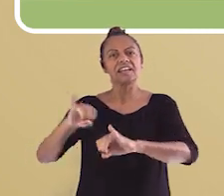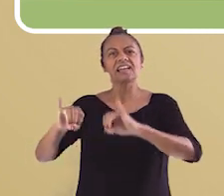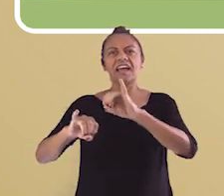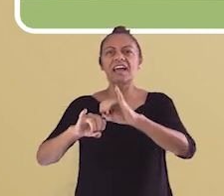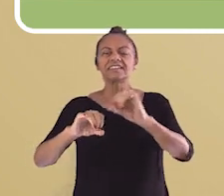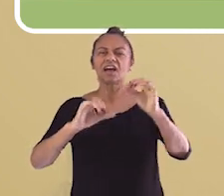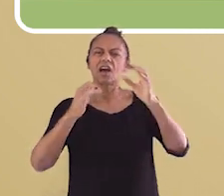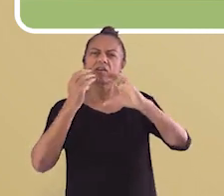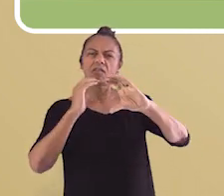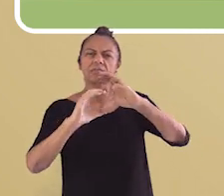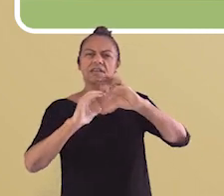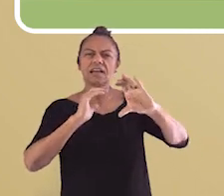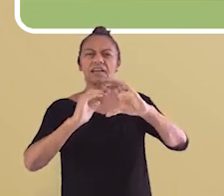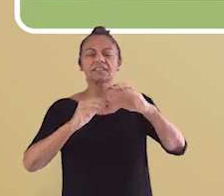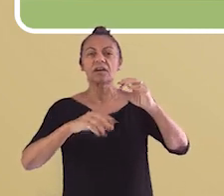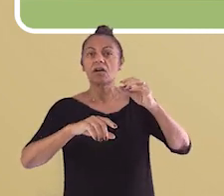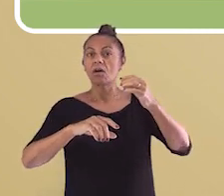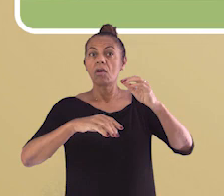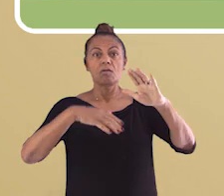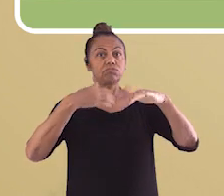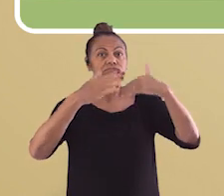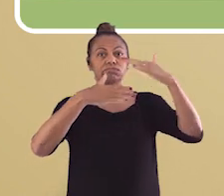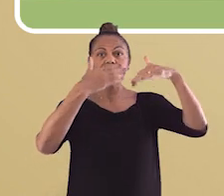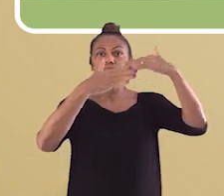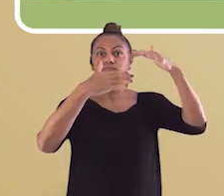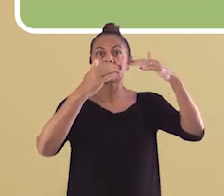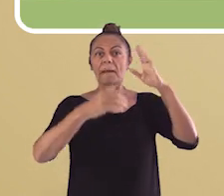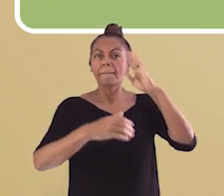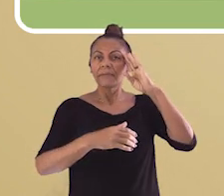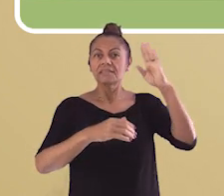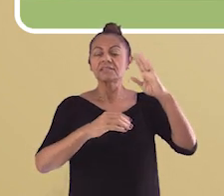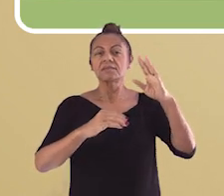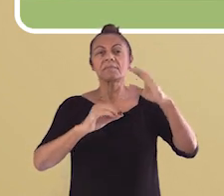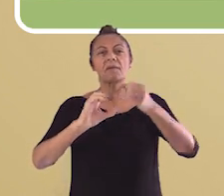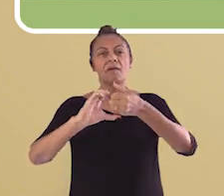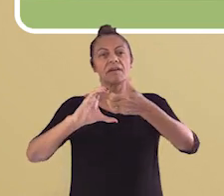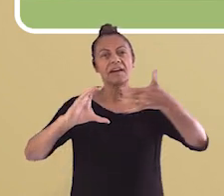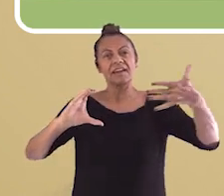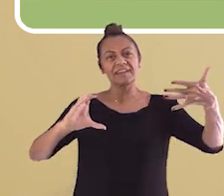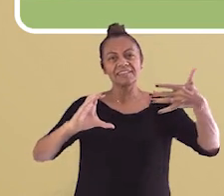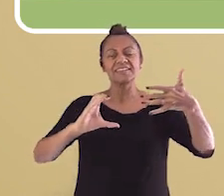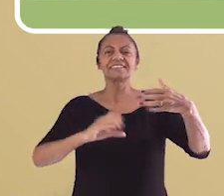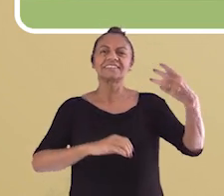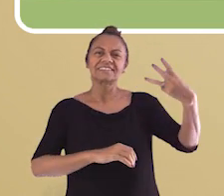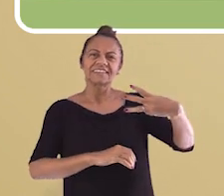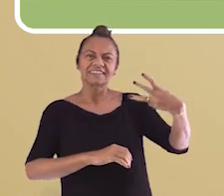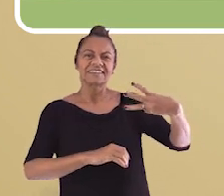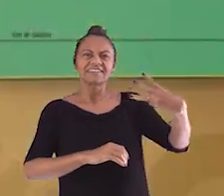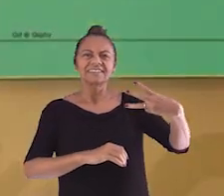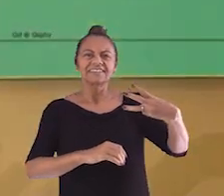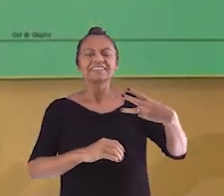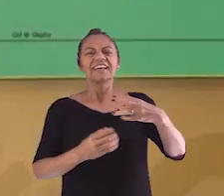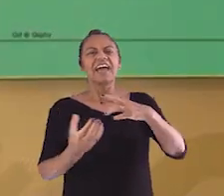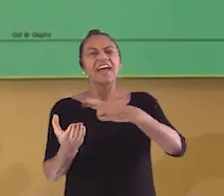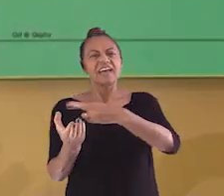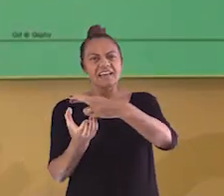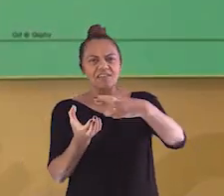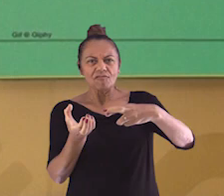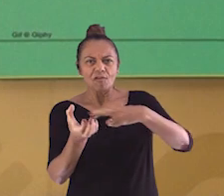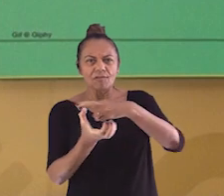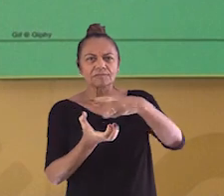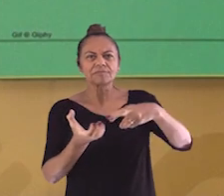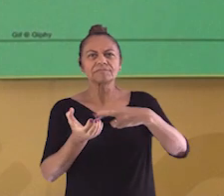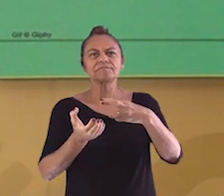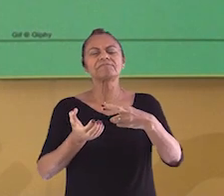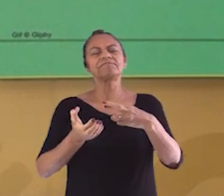comunicação. O avanço tecnológico é a principal característica dessa terceira revolução industrial. O avanço